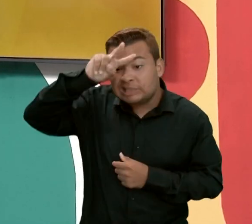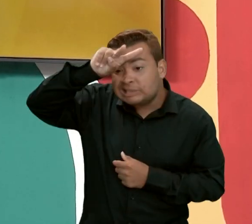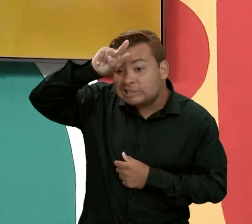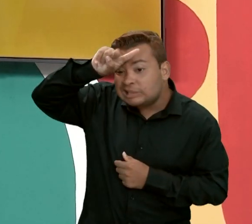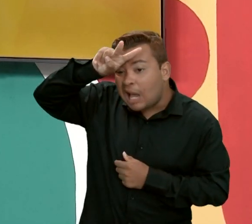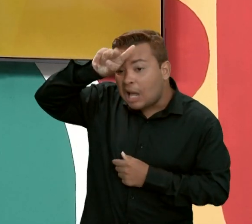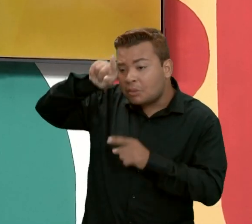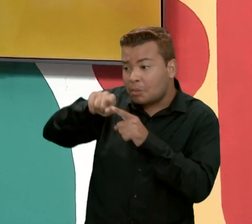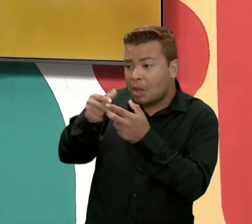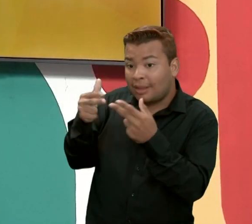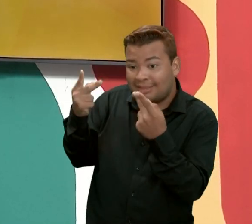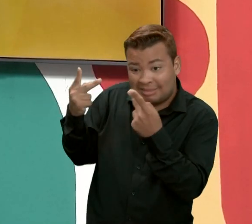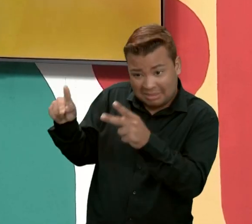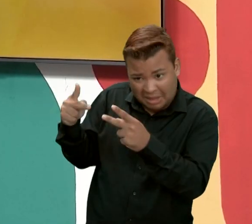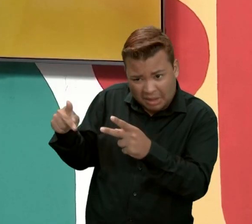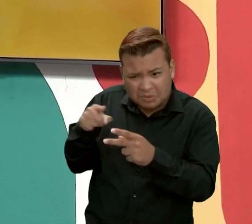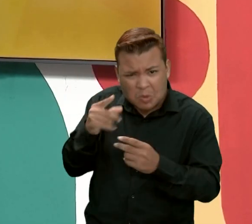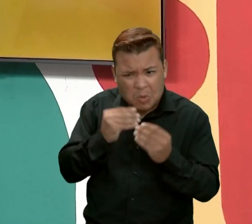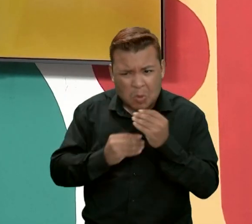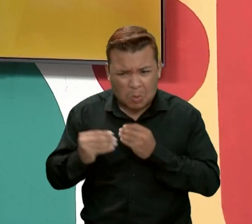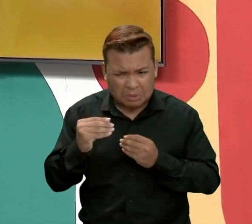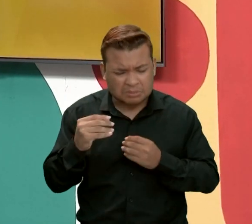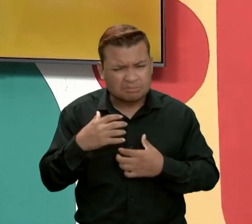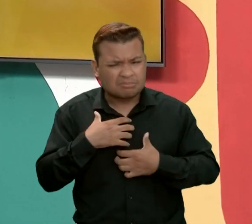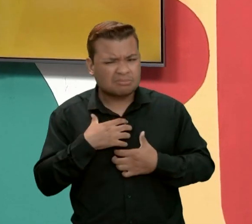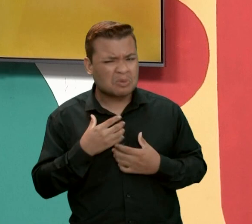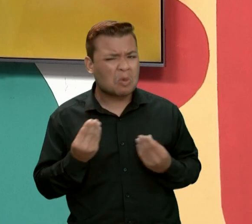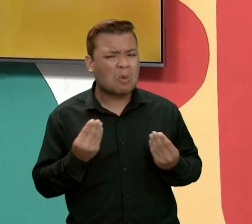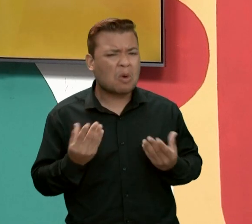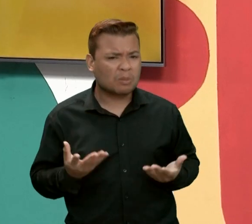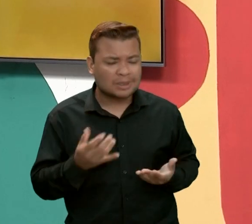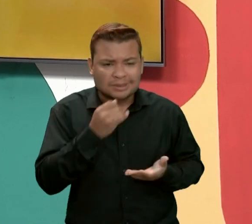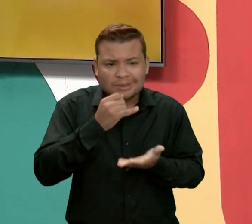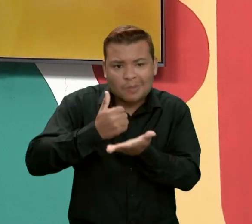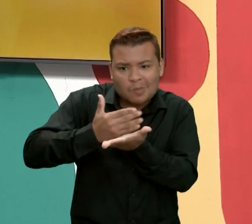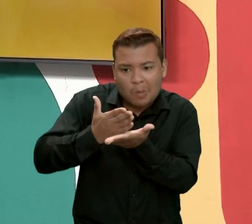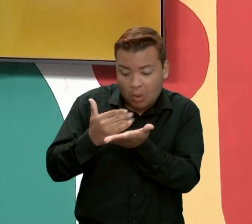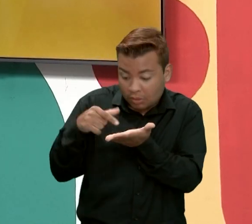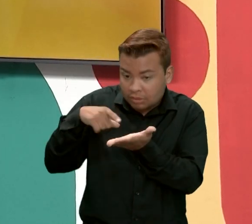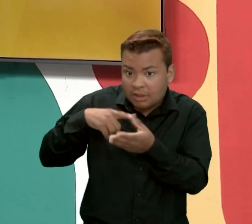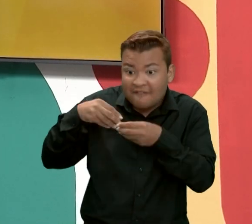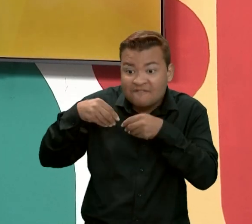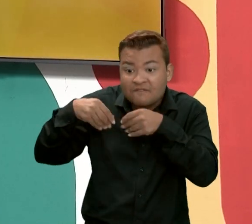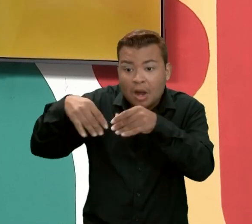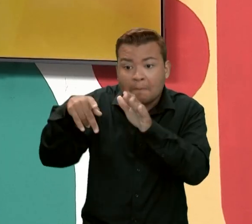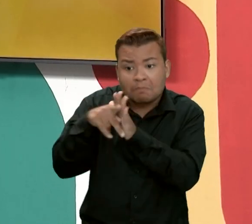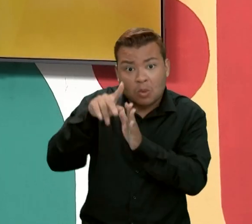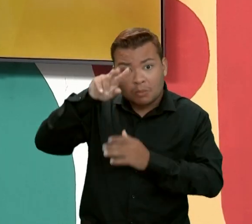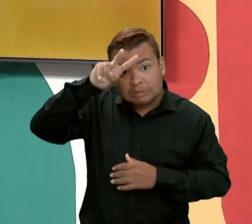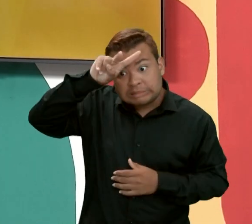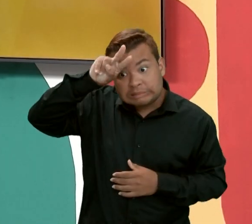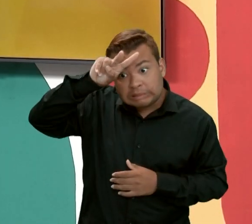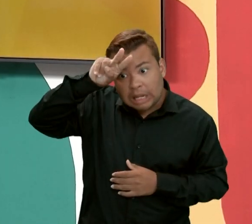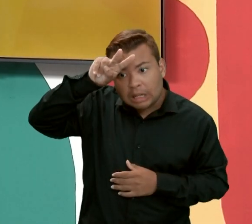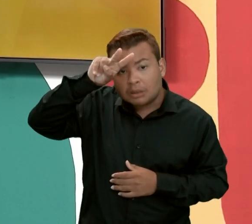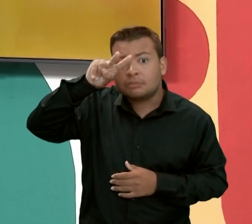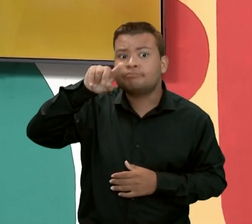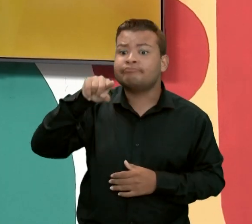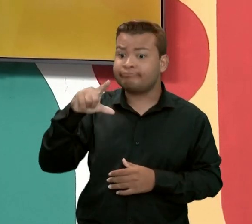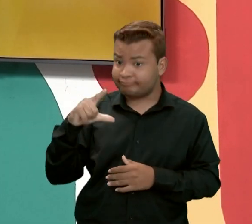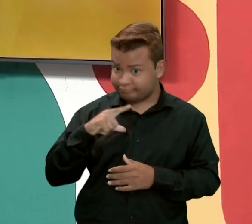desses bichinhos, como seria para você? Tipo bolos com farinhas de inseto. Pois é, eles